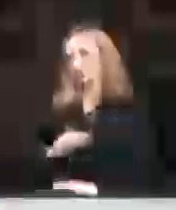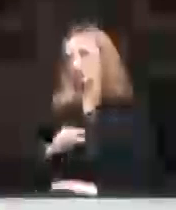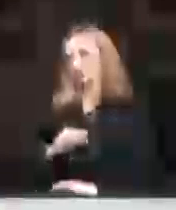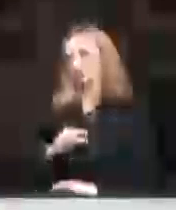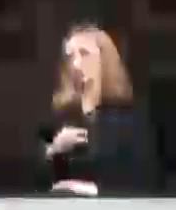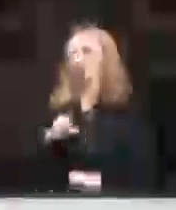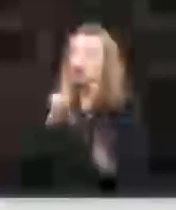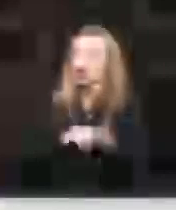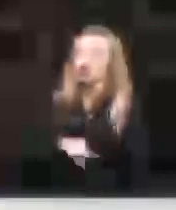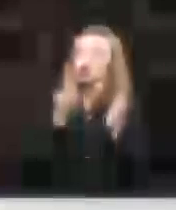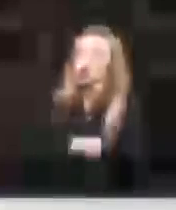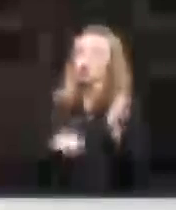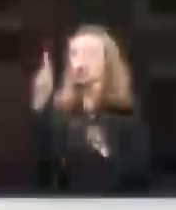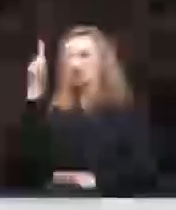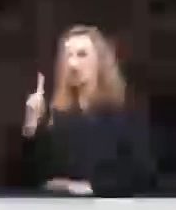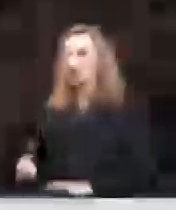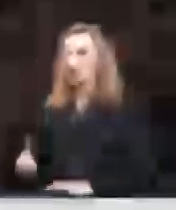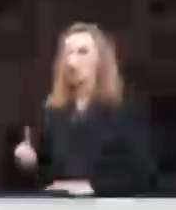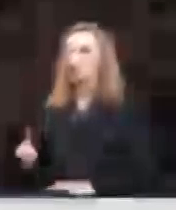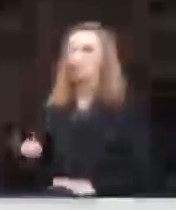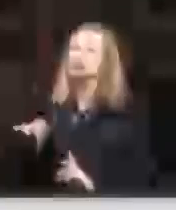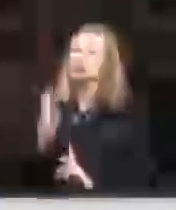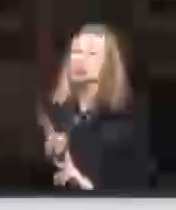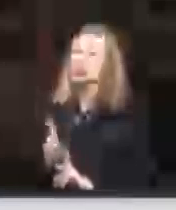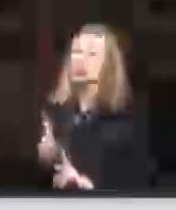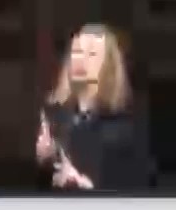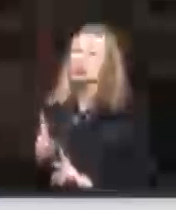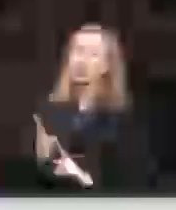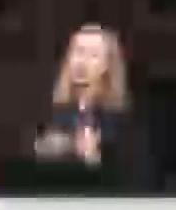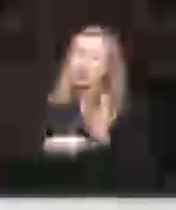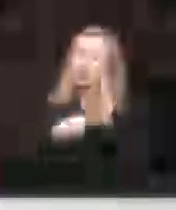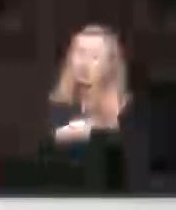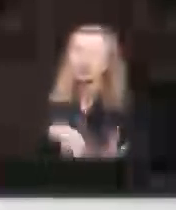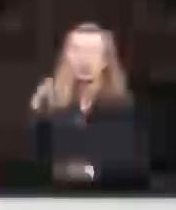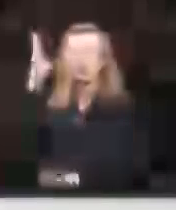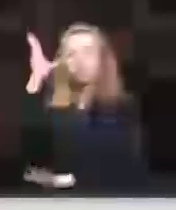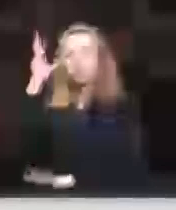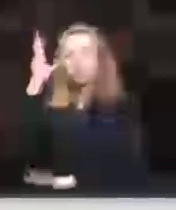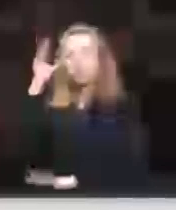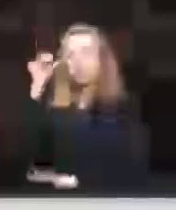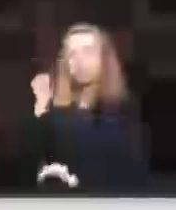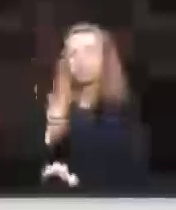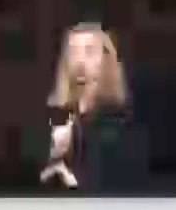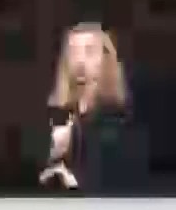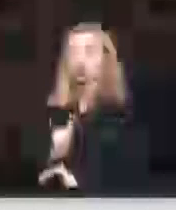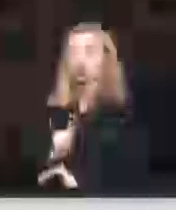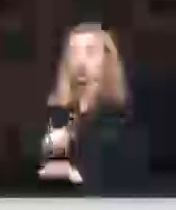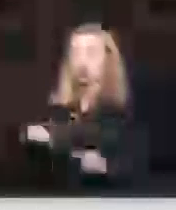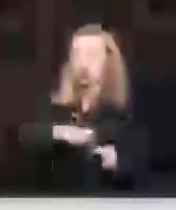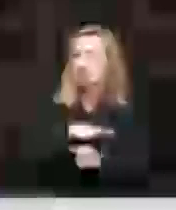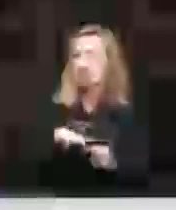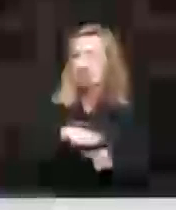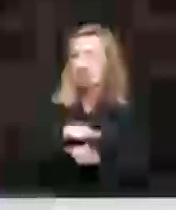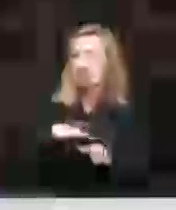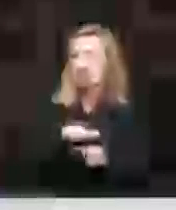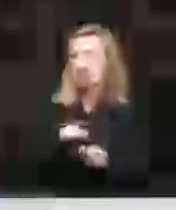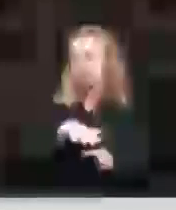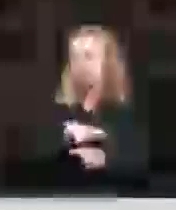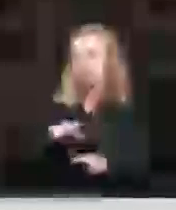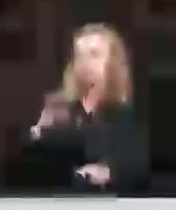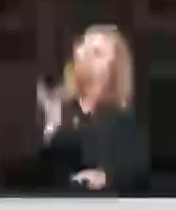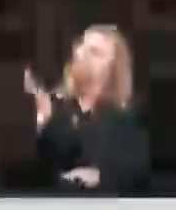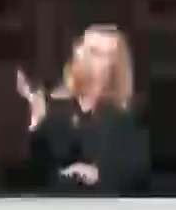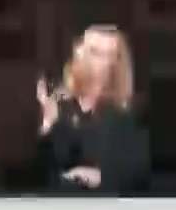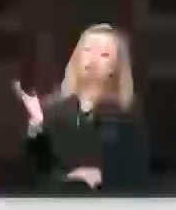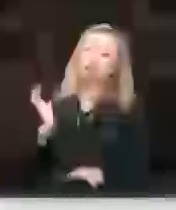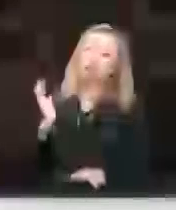eliminando direitos e sempre atendendo aos interesses de setores conhecidos, principalmente